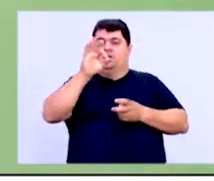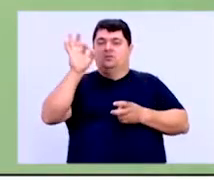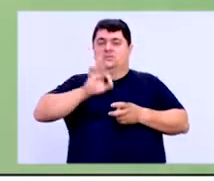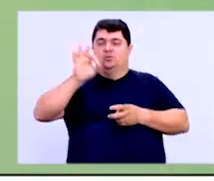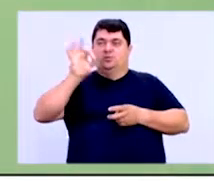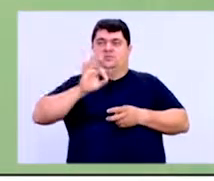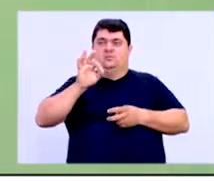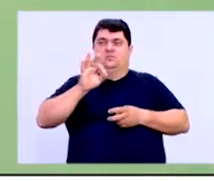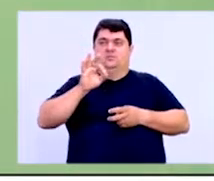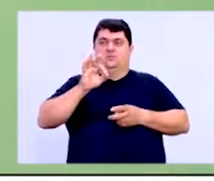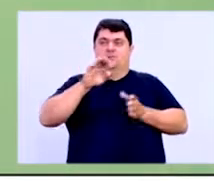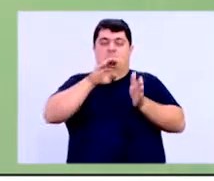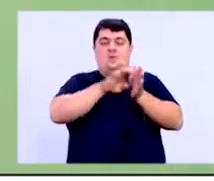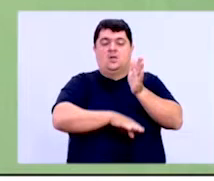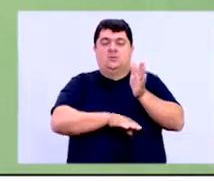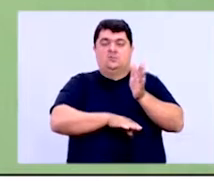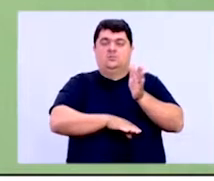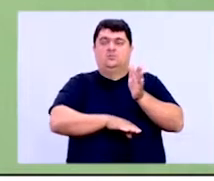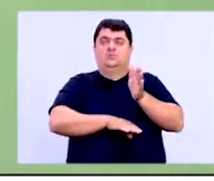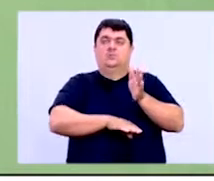100% menos